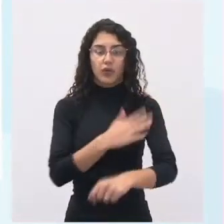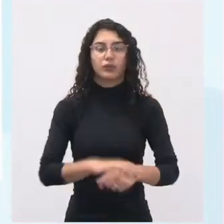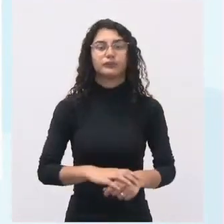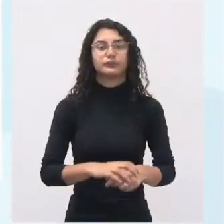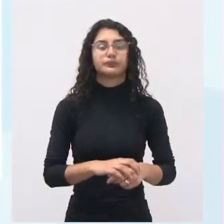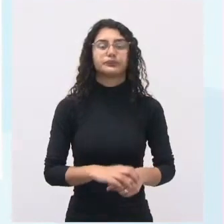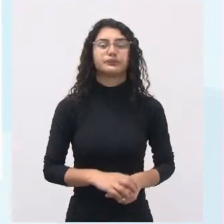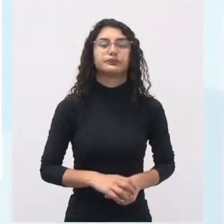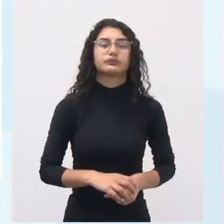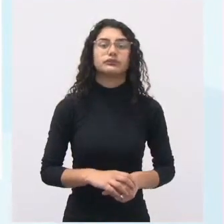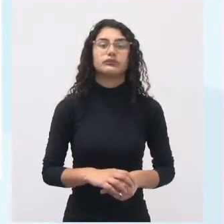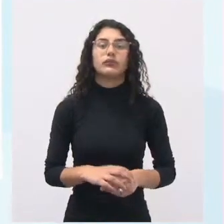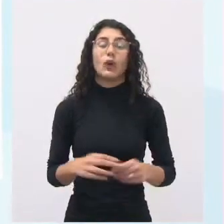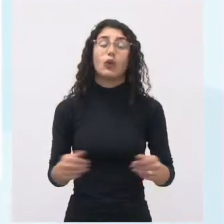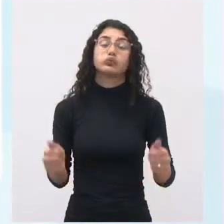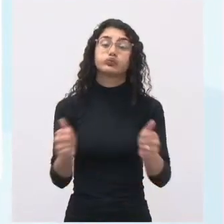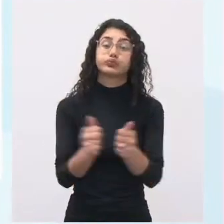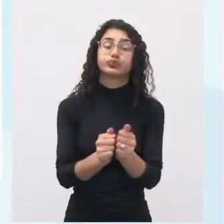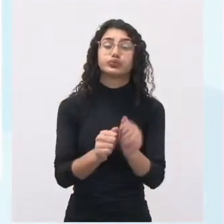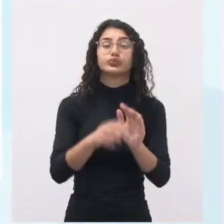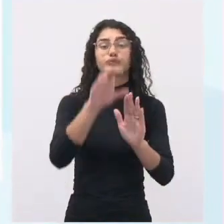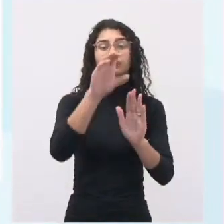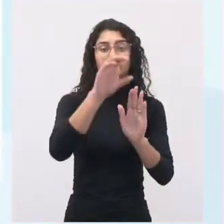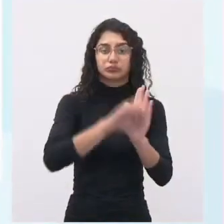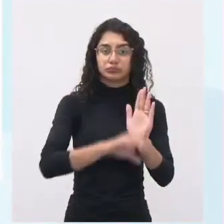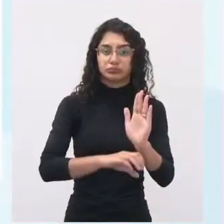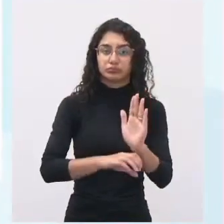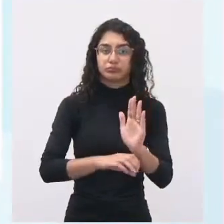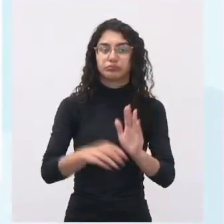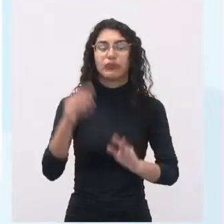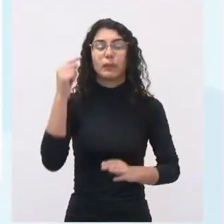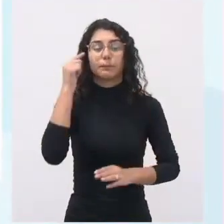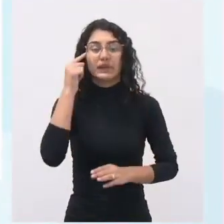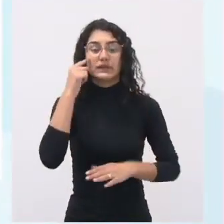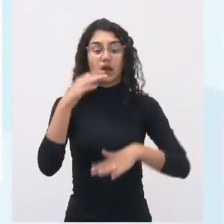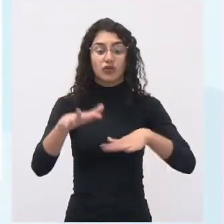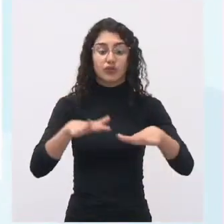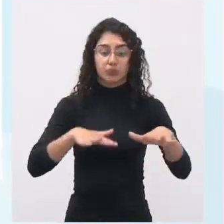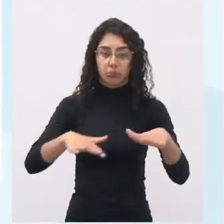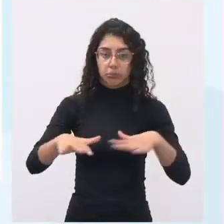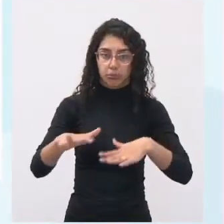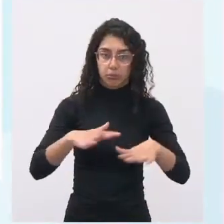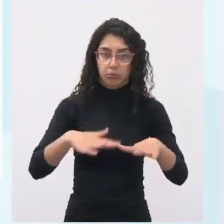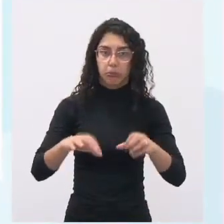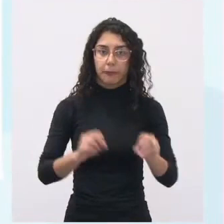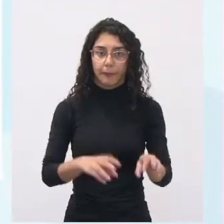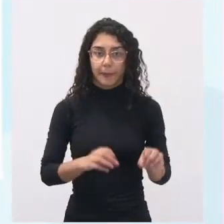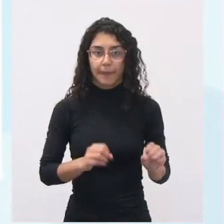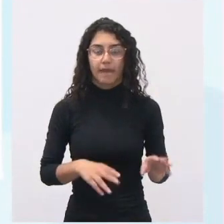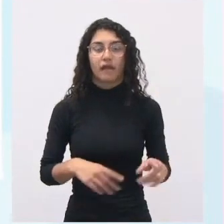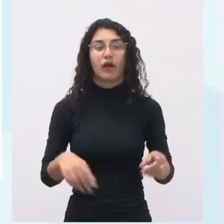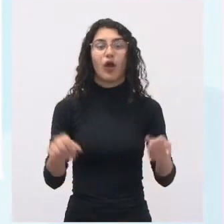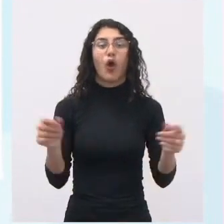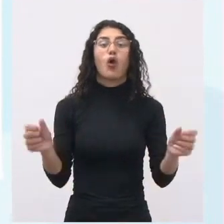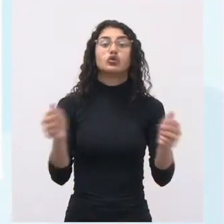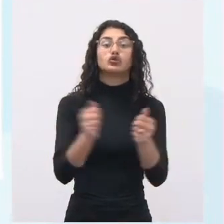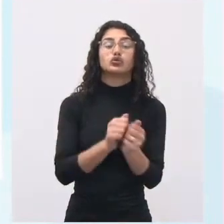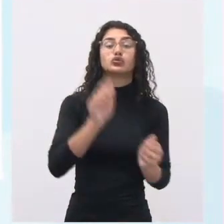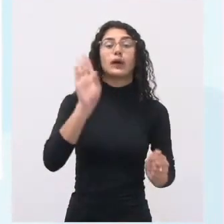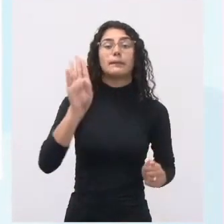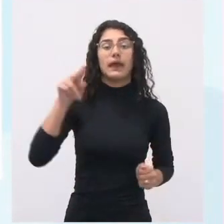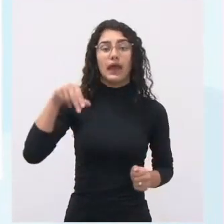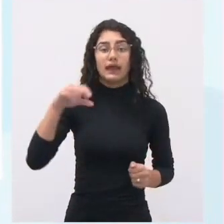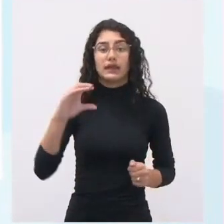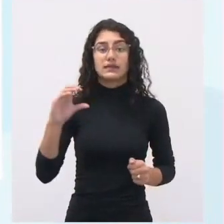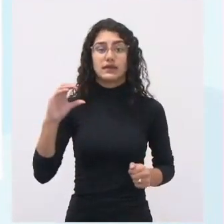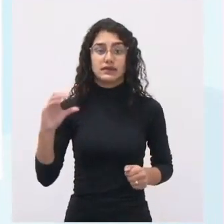curricular, que é pensar, né, o desenvolvimento das áreas do conhecimento, atrelado com a BNCC, né, que está reiterada